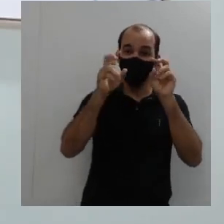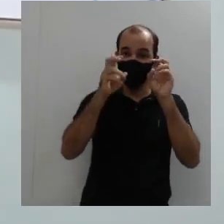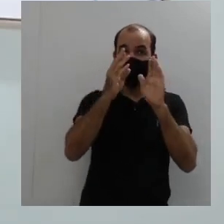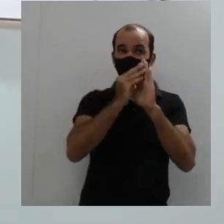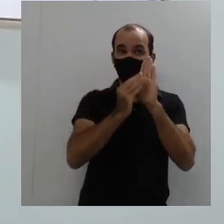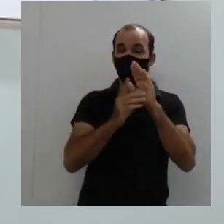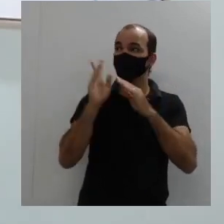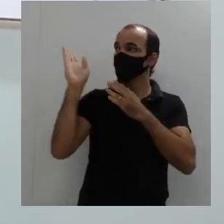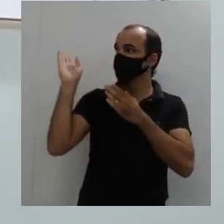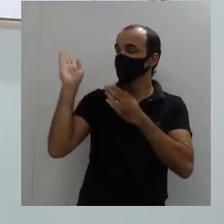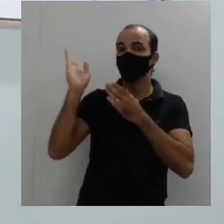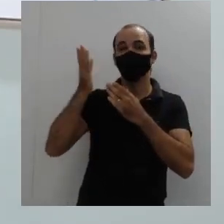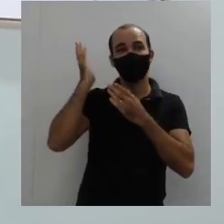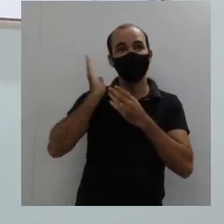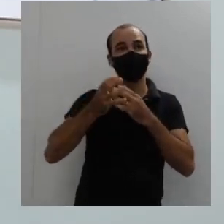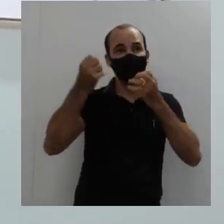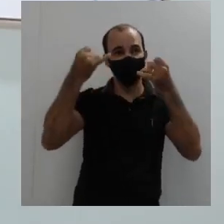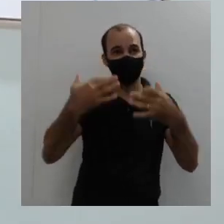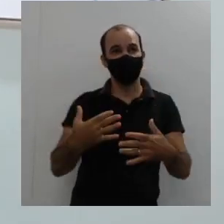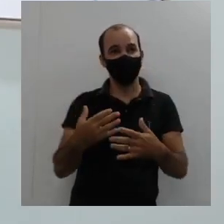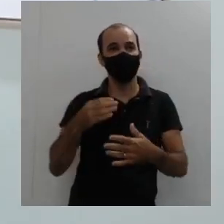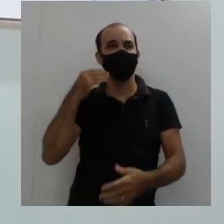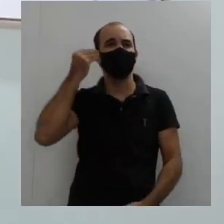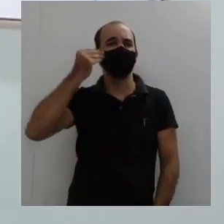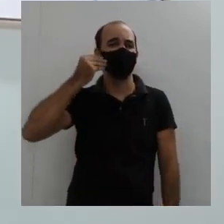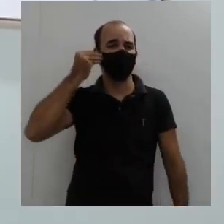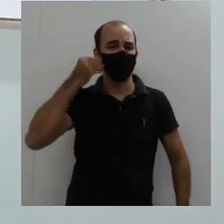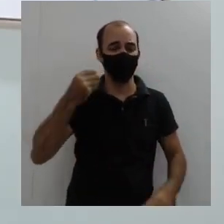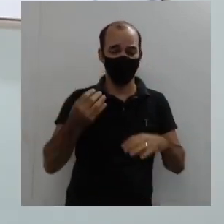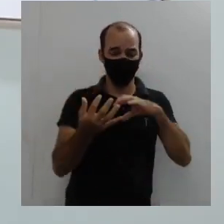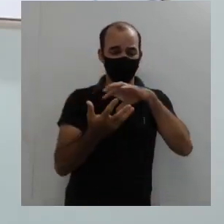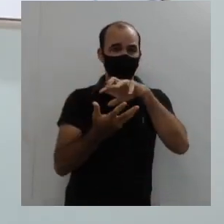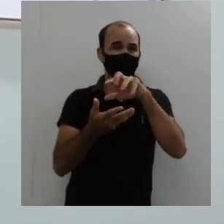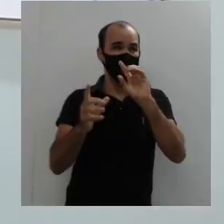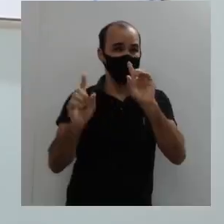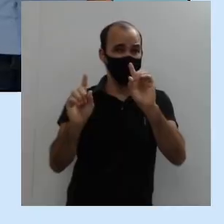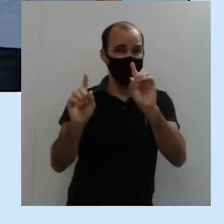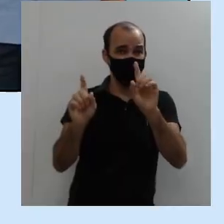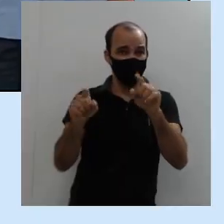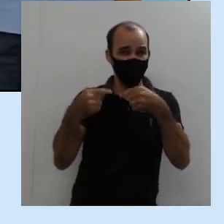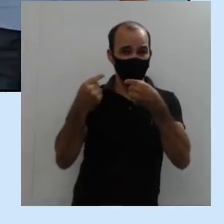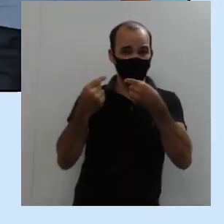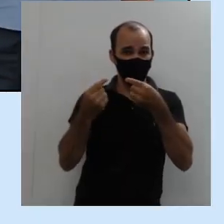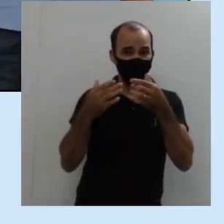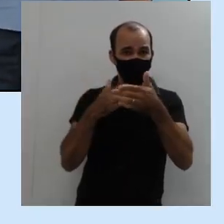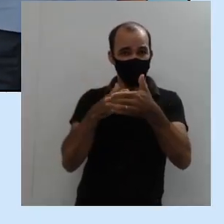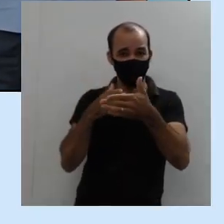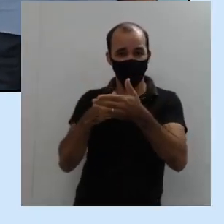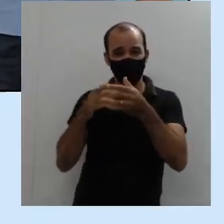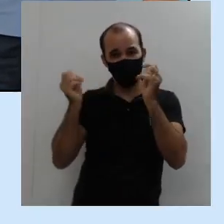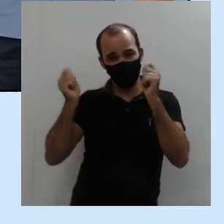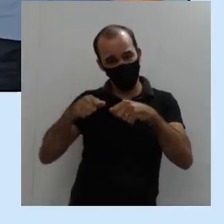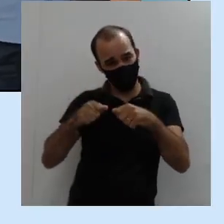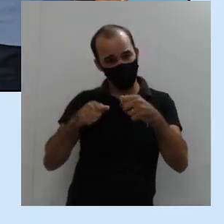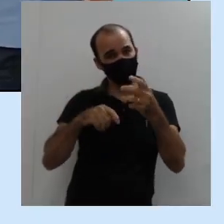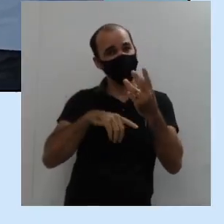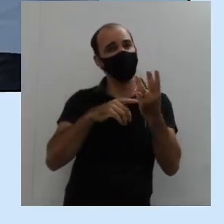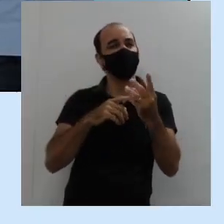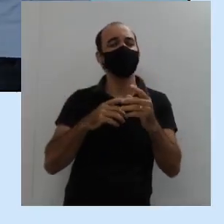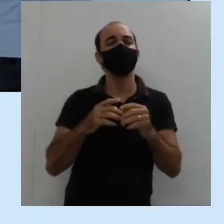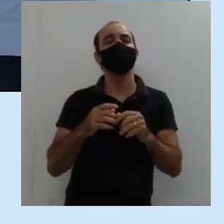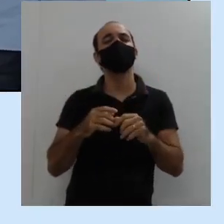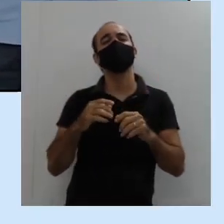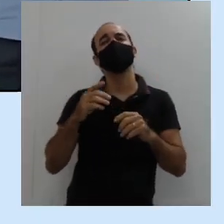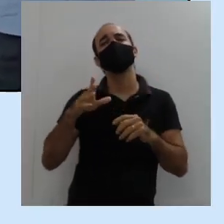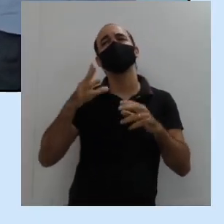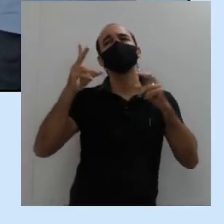e possibilidades. Quando a gente fala sobre a experiência do mundo dentro do aspecto filosófico, eu